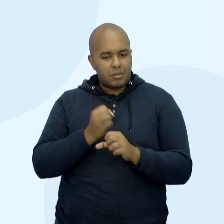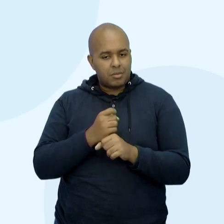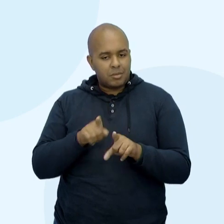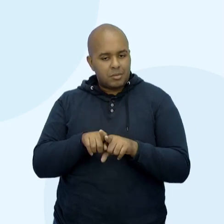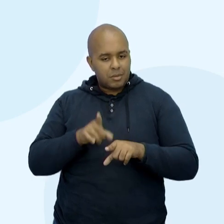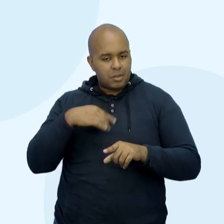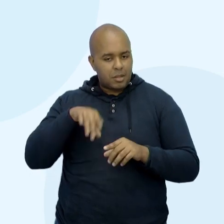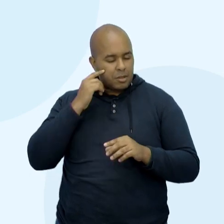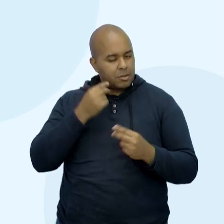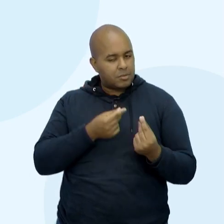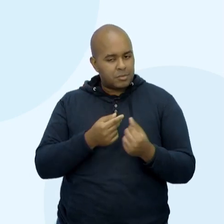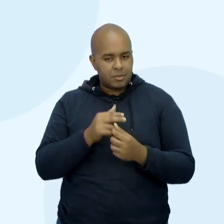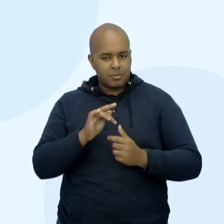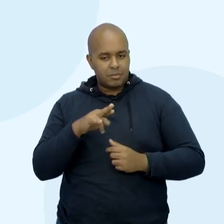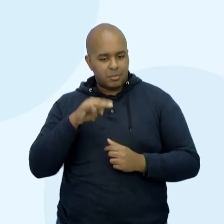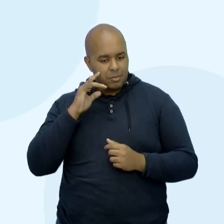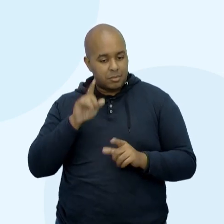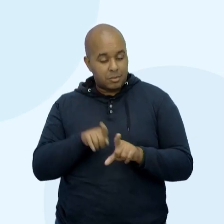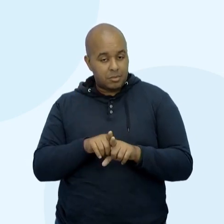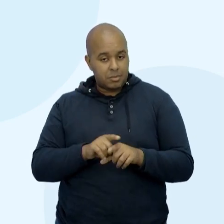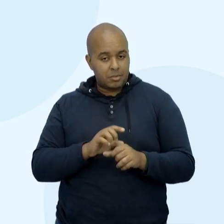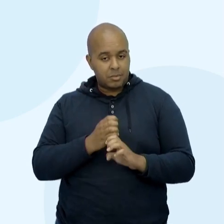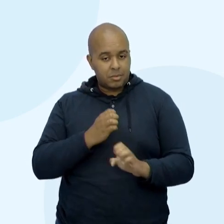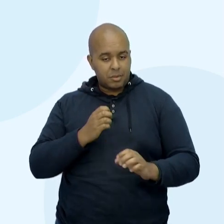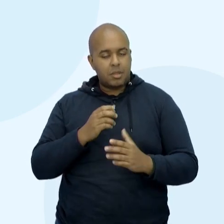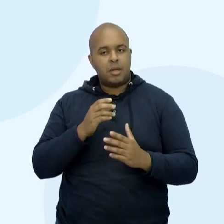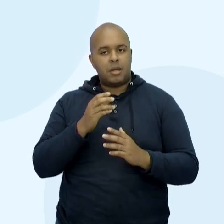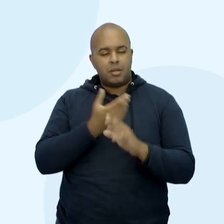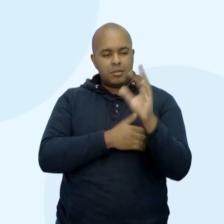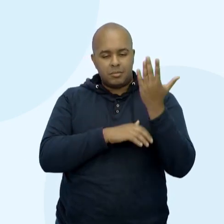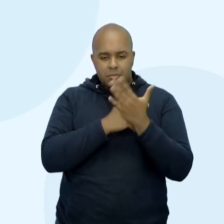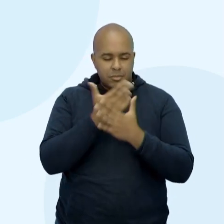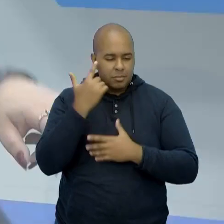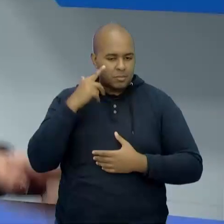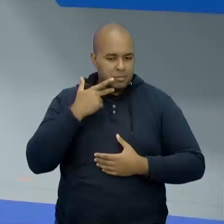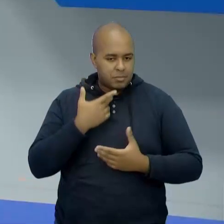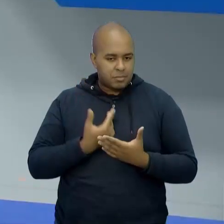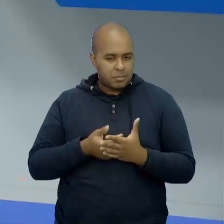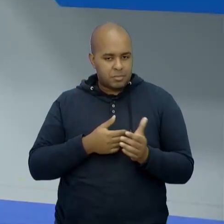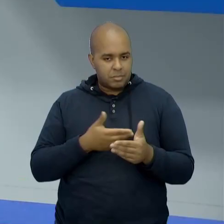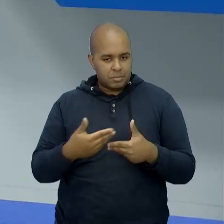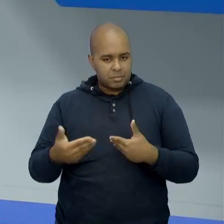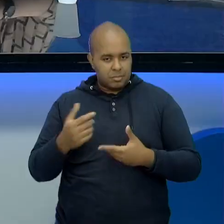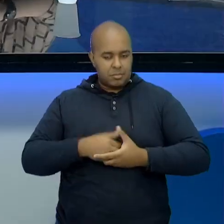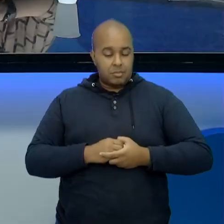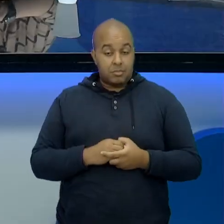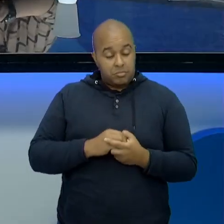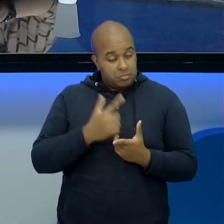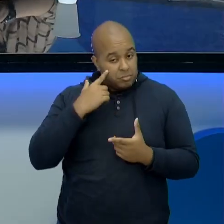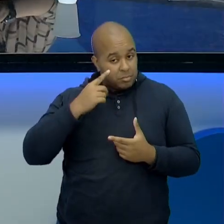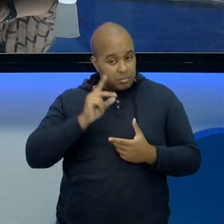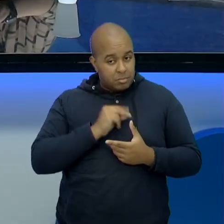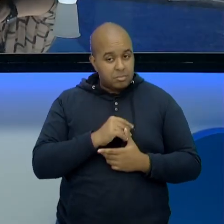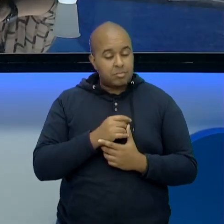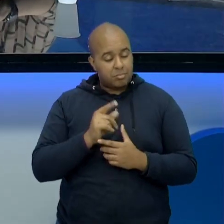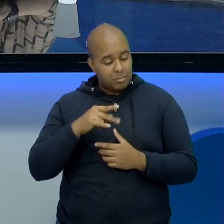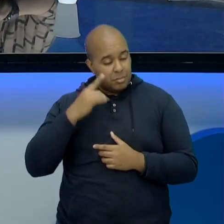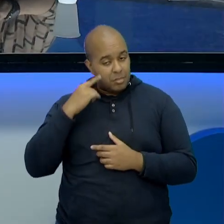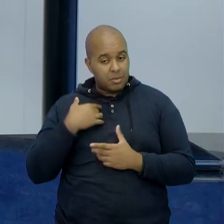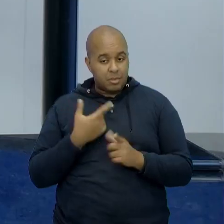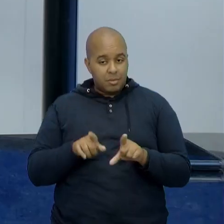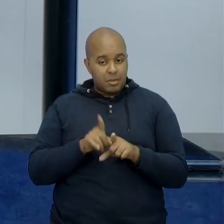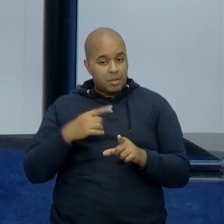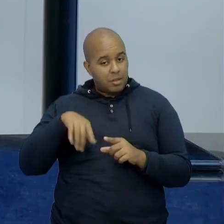começada em finanças e engenharia ambiental, eu tava nesses percursos aí. Pois é.